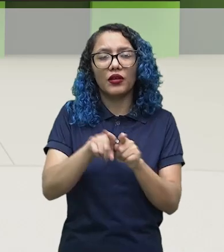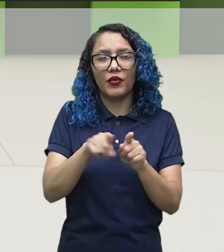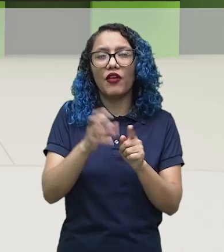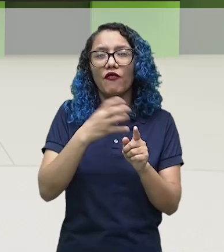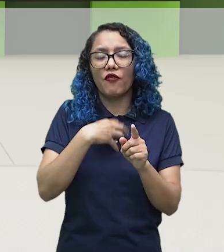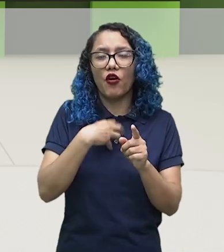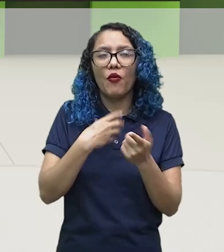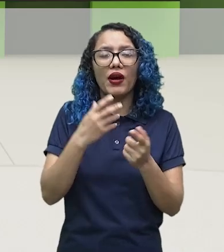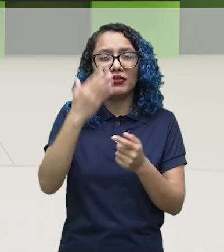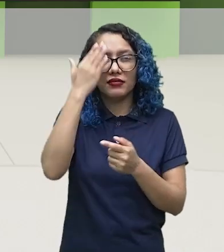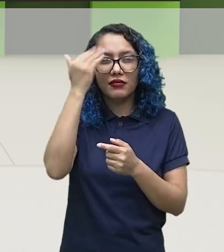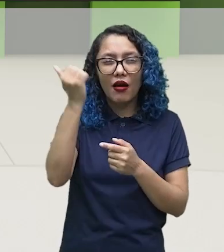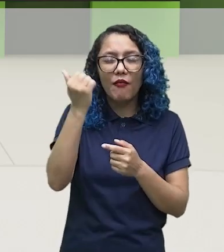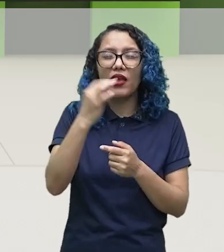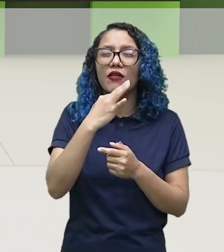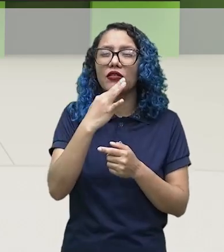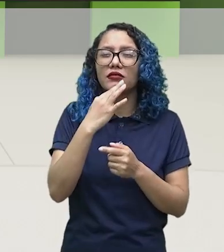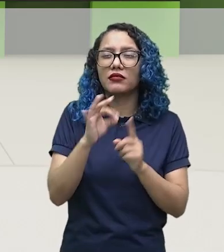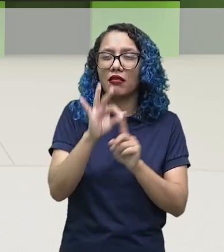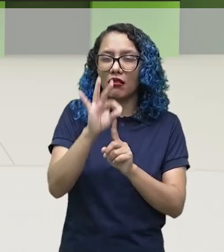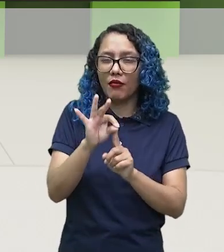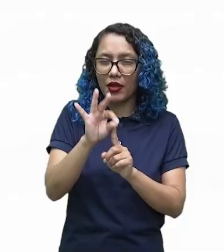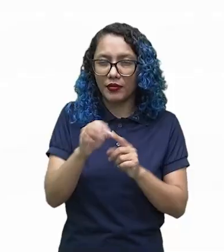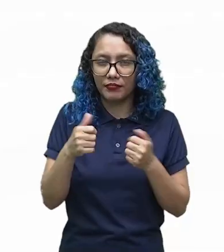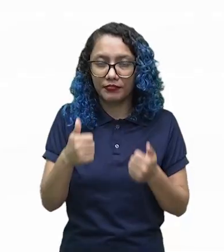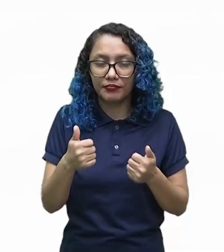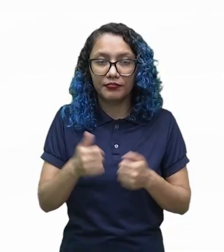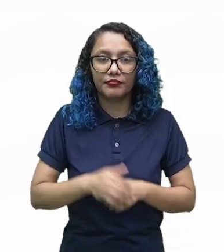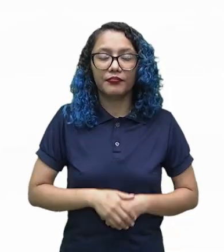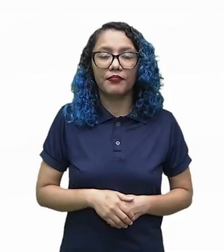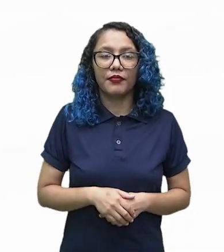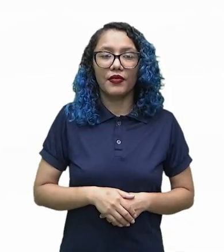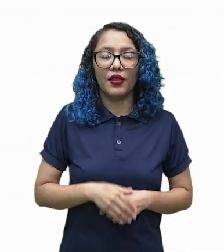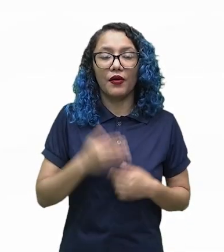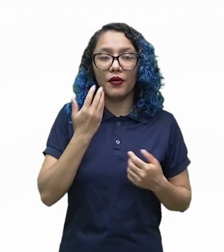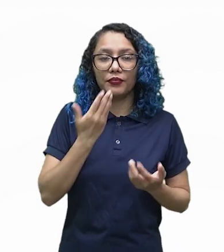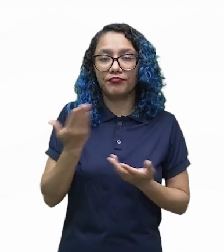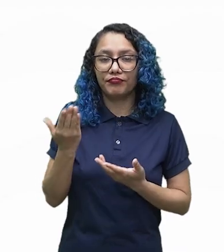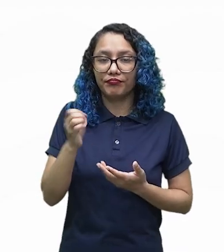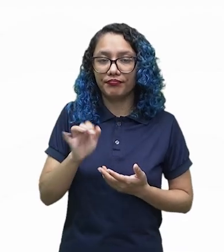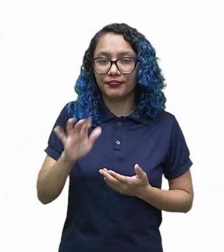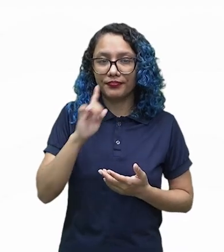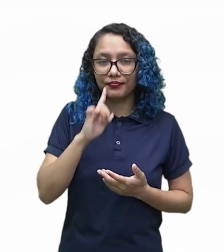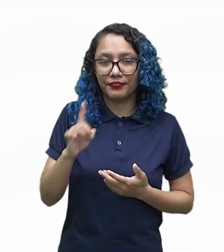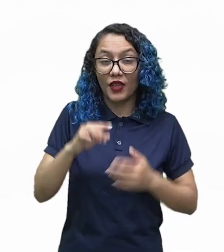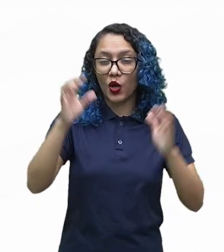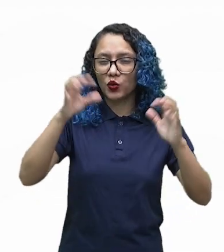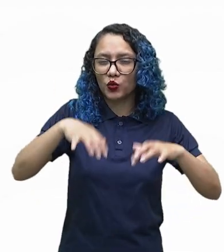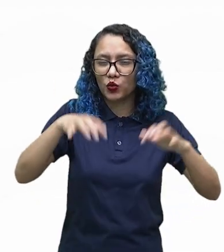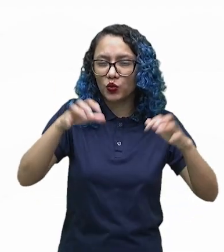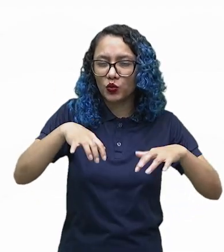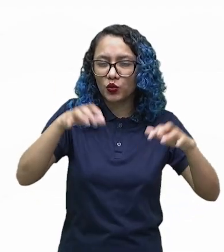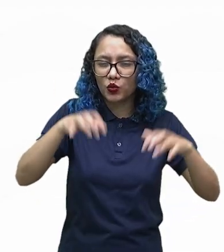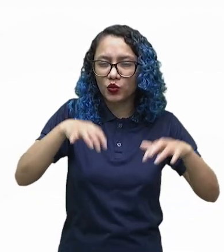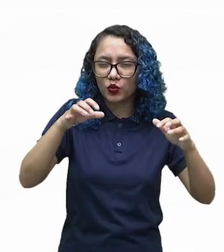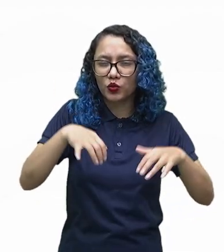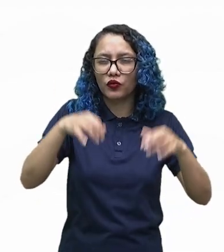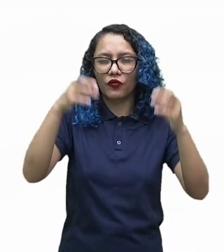escalas de medida de temperatura em outros países, tá bom? E aí, né, a gente tem a imagem da chuva, né,